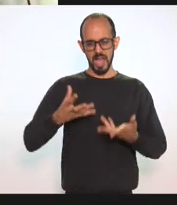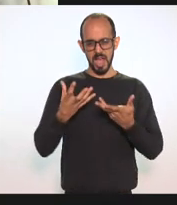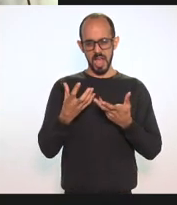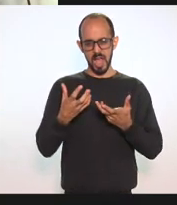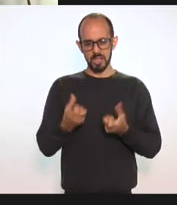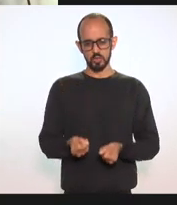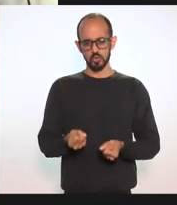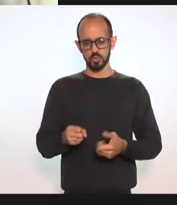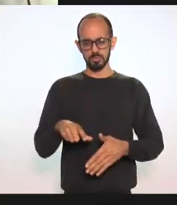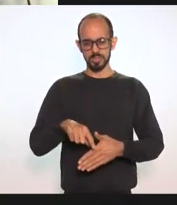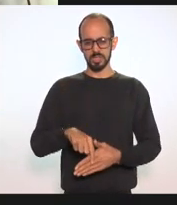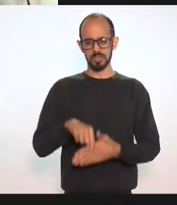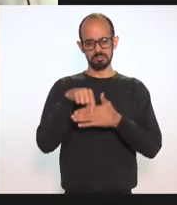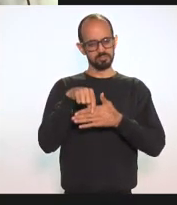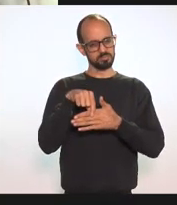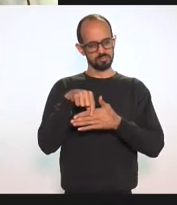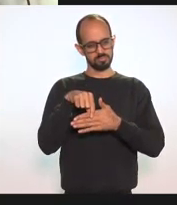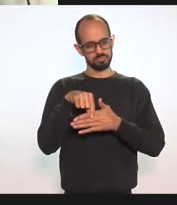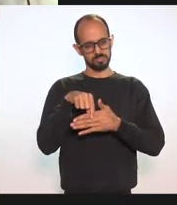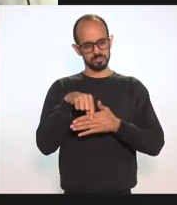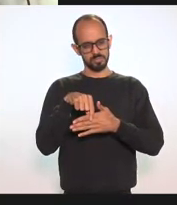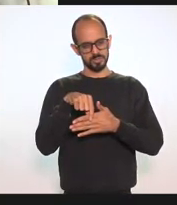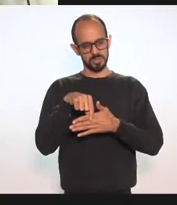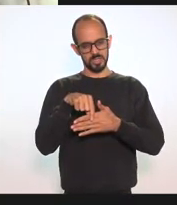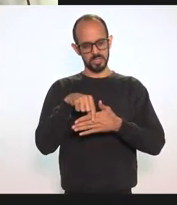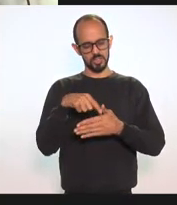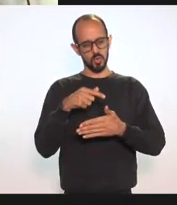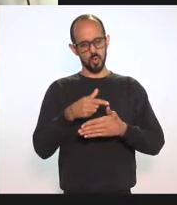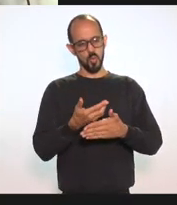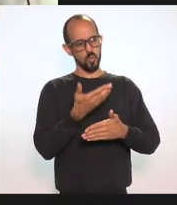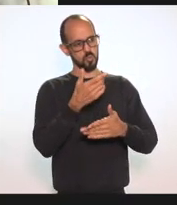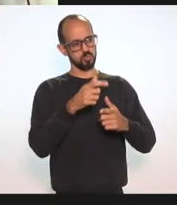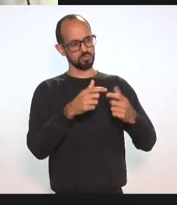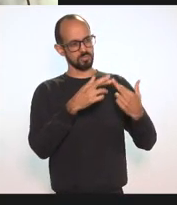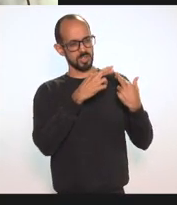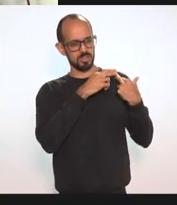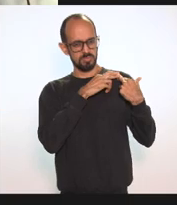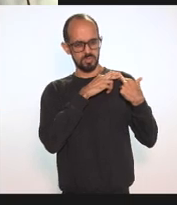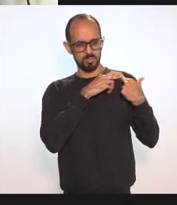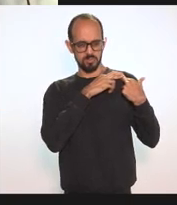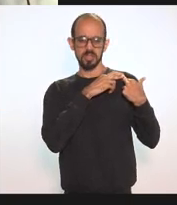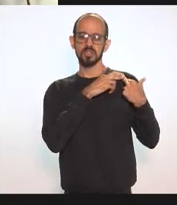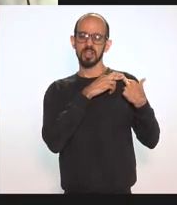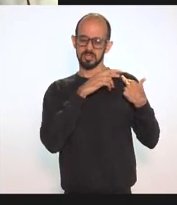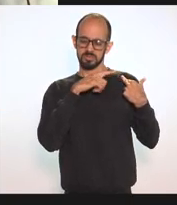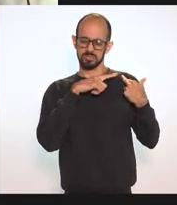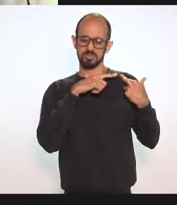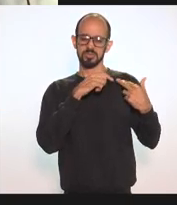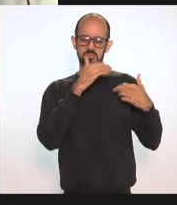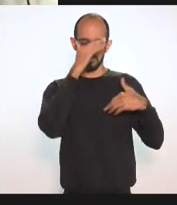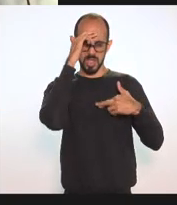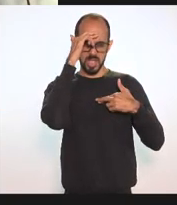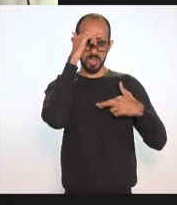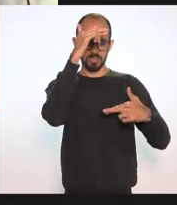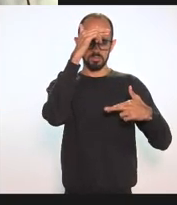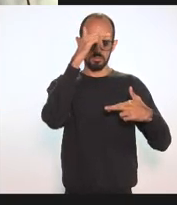tem colocado a Alerj com uma posição e uma instituição séria, de muito respeito e muito tratamento dessa